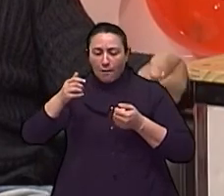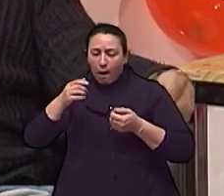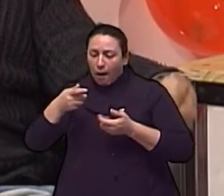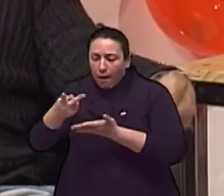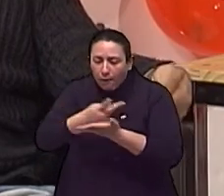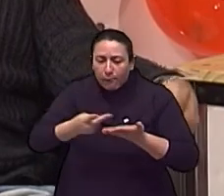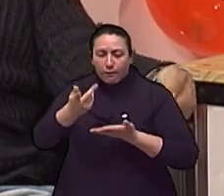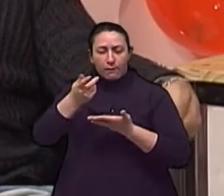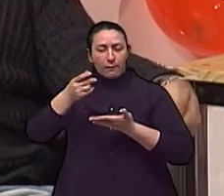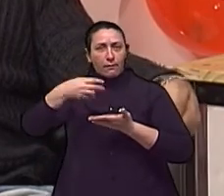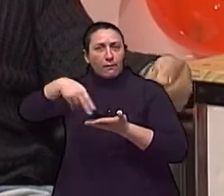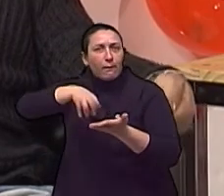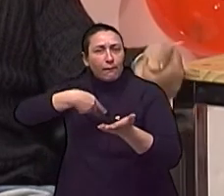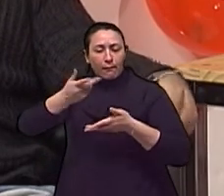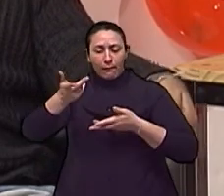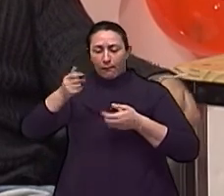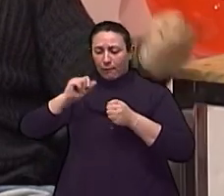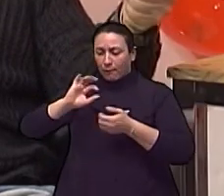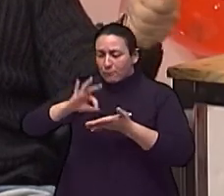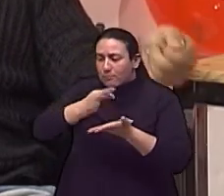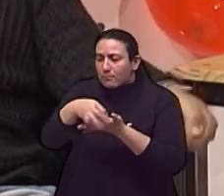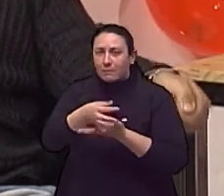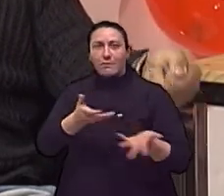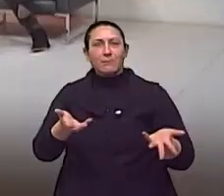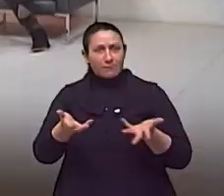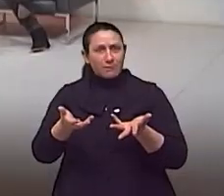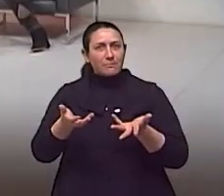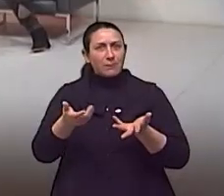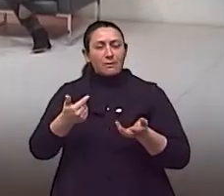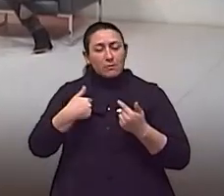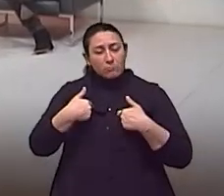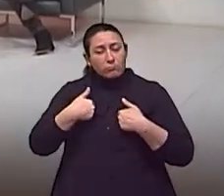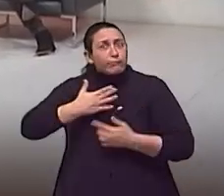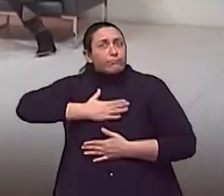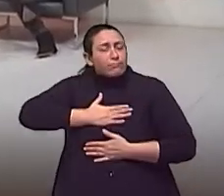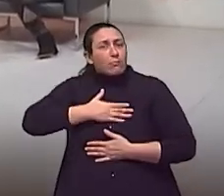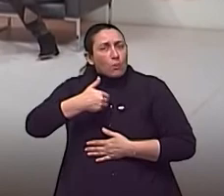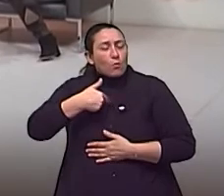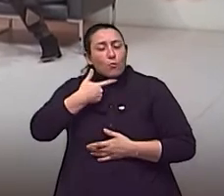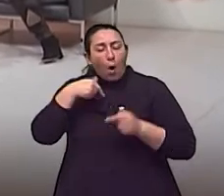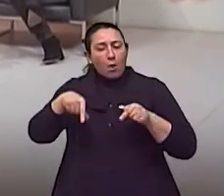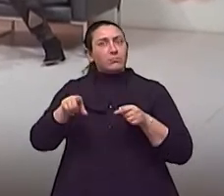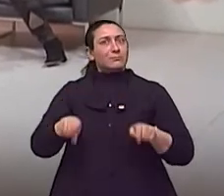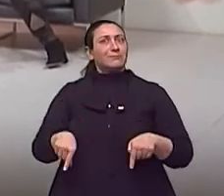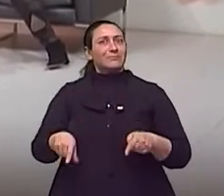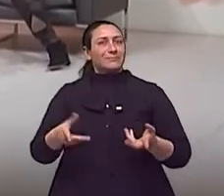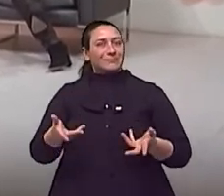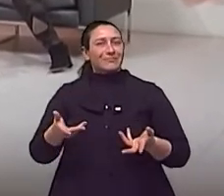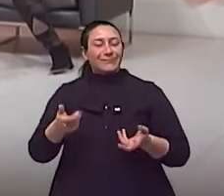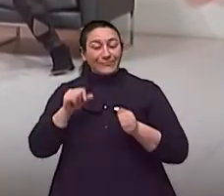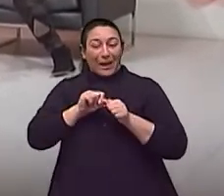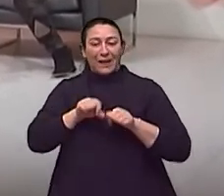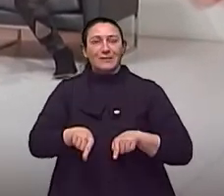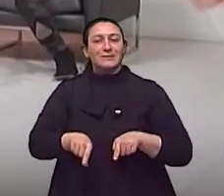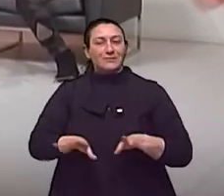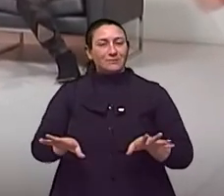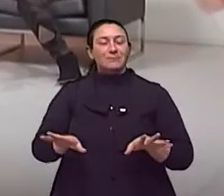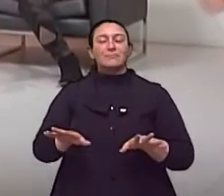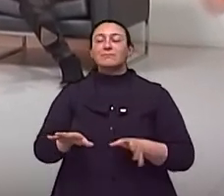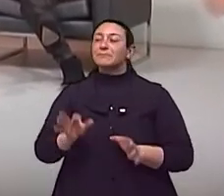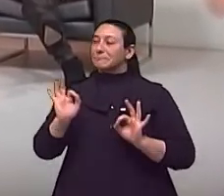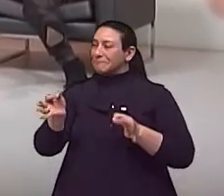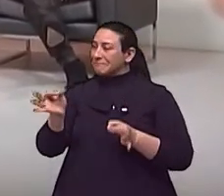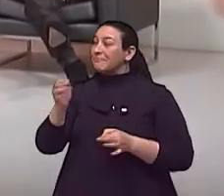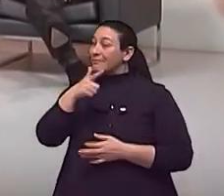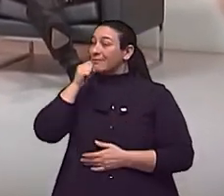bom e este meu hobby diz de mim diz da minha família do meu desejo e eu não vou abrir mão dele Claro e ela disse quando